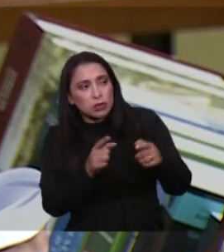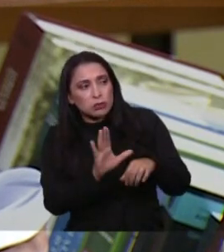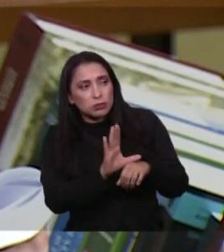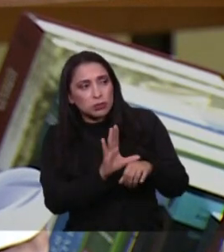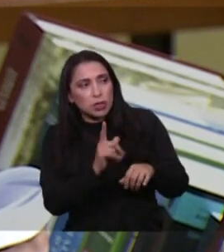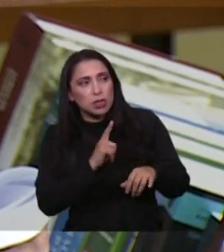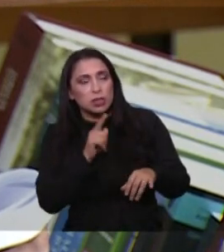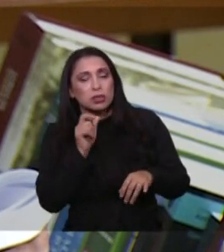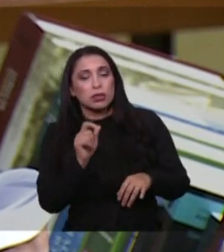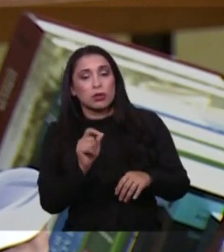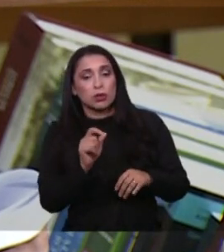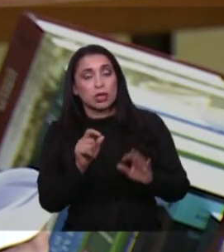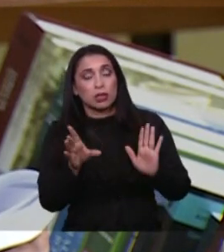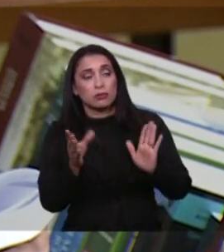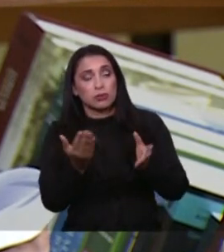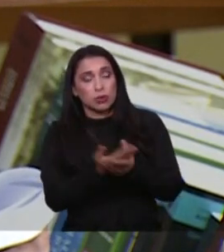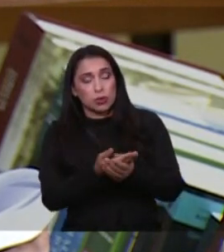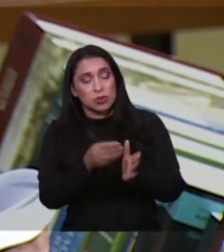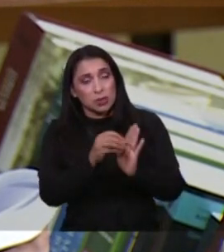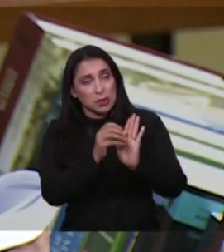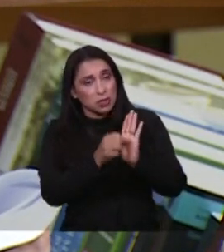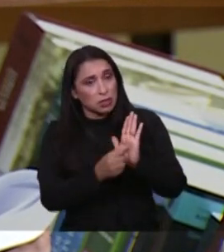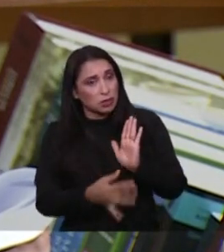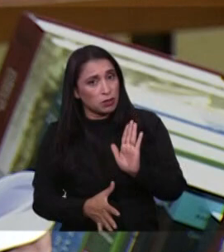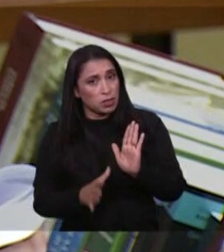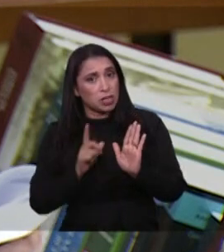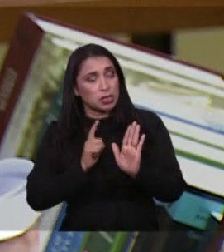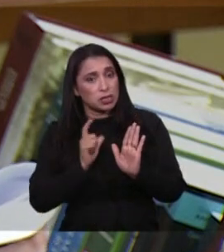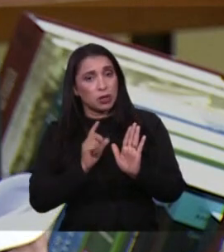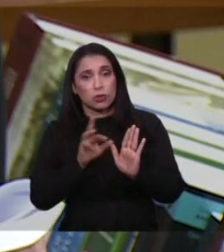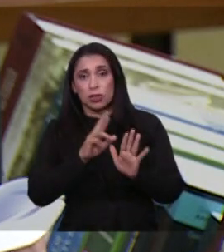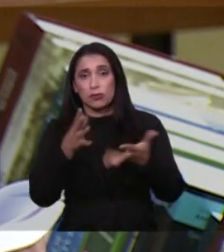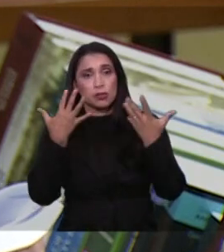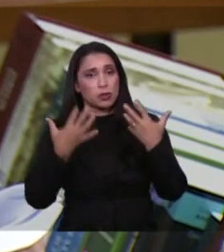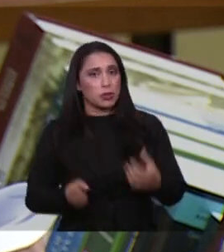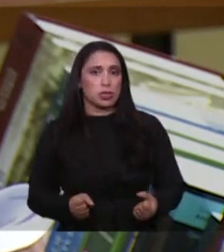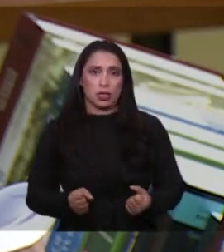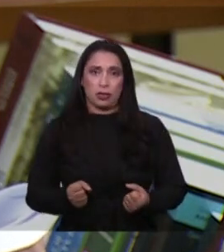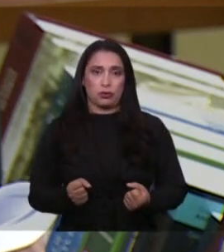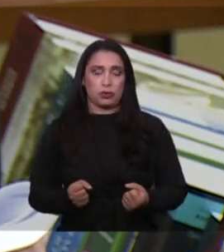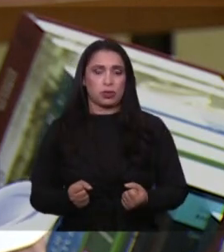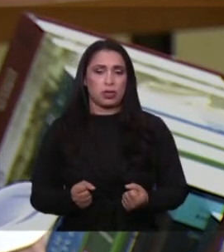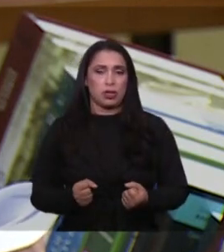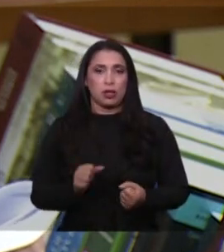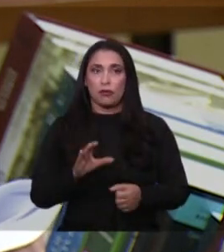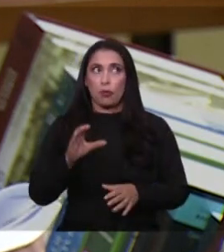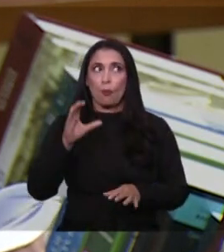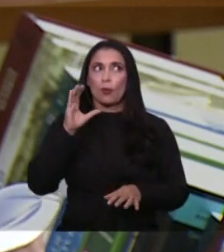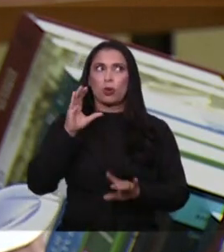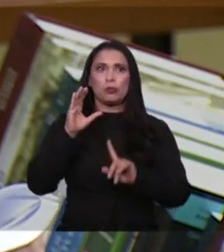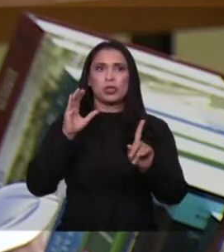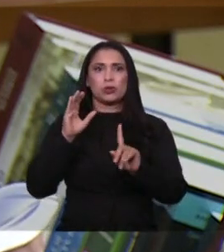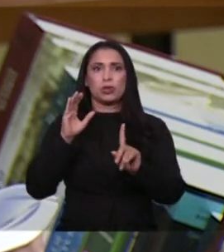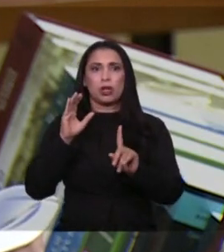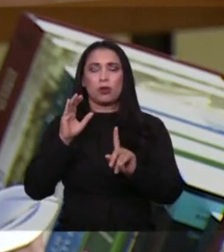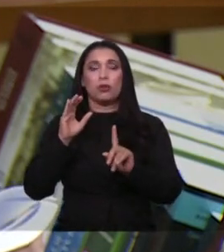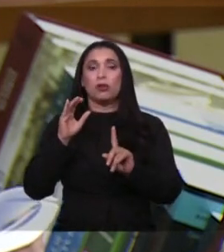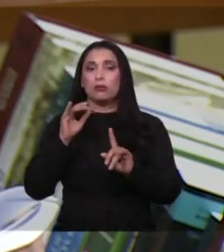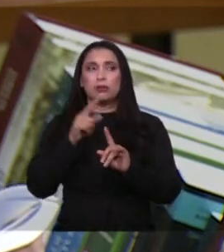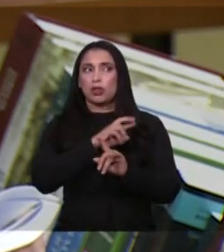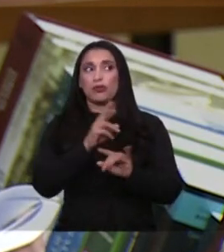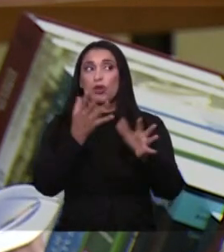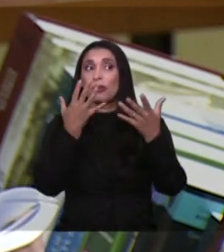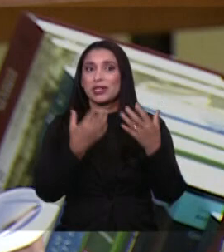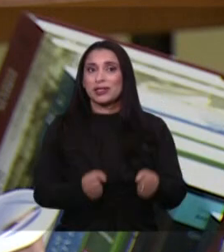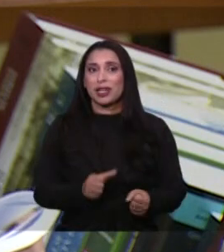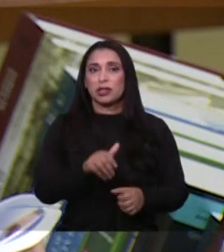em sede de embargo de declaração, os quais foram, todavia, rejeitados. Eles não foram omissos, eles foram rejeitados. Quer